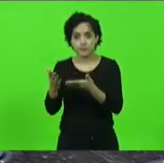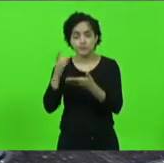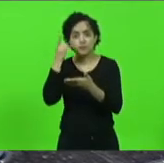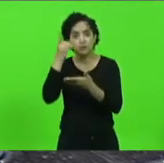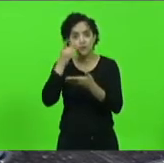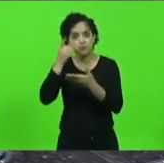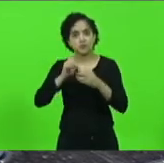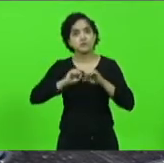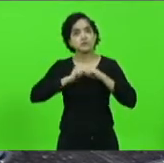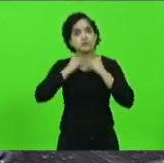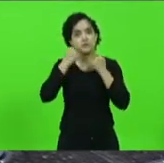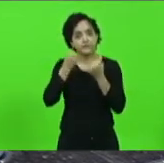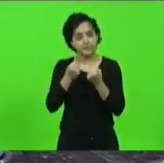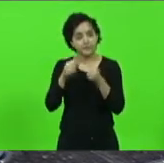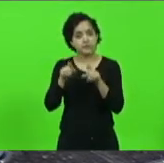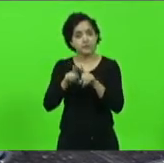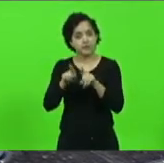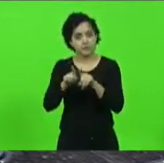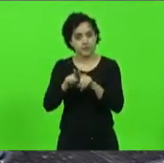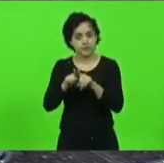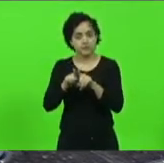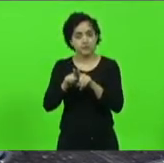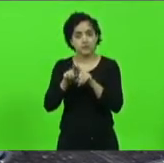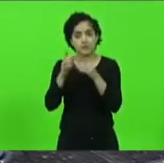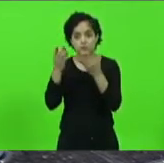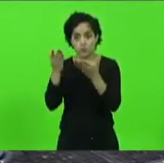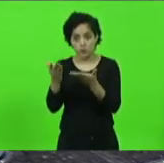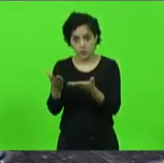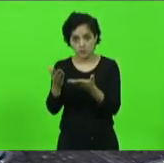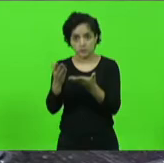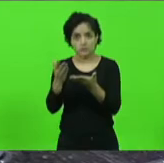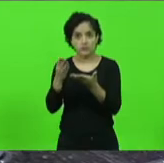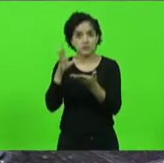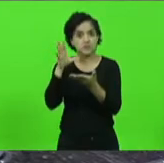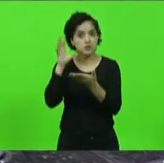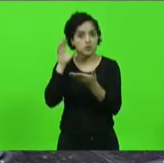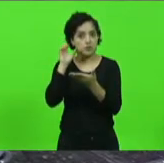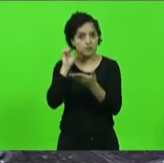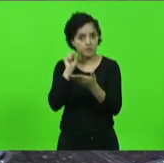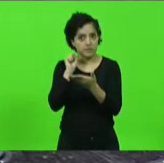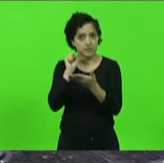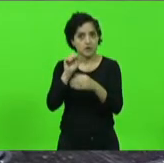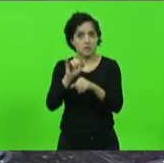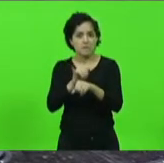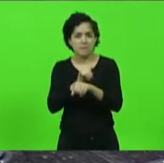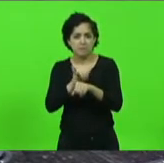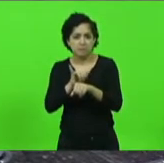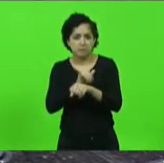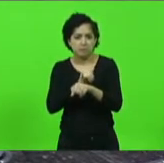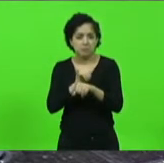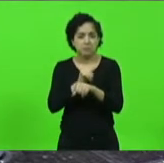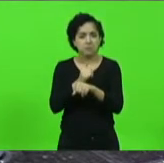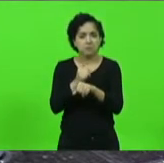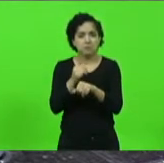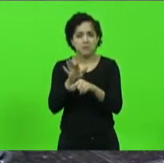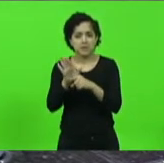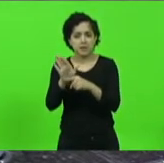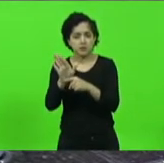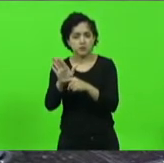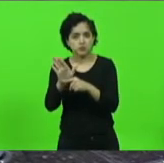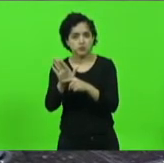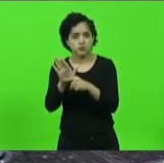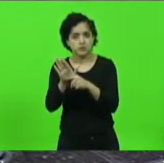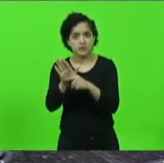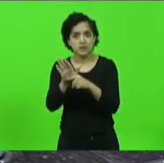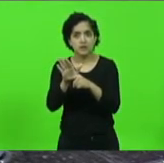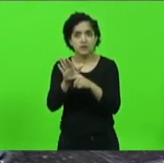defendendo a linear também. Então, quando os senhores praças ouviram que foi feita uma manobra imoral nessa casa para favorecer o Coronel Mocelinho,